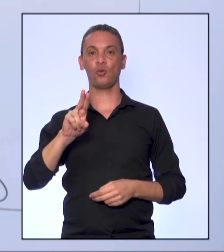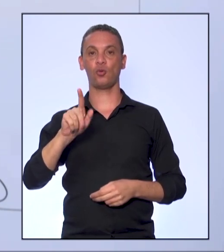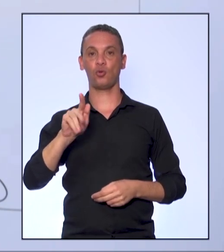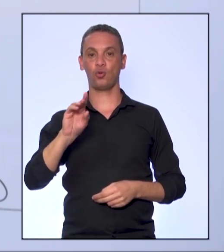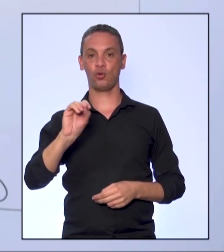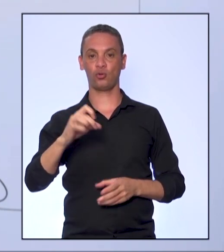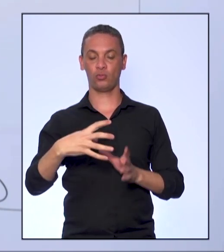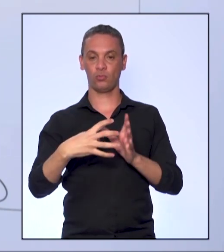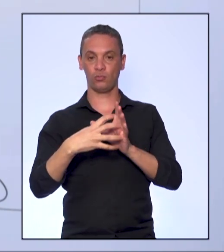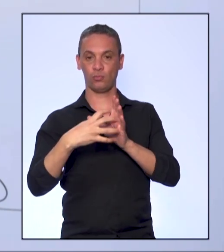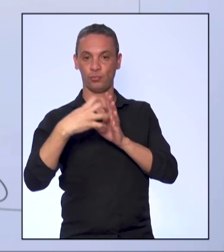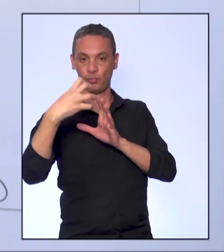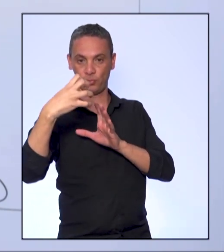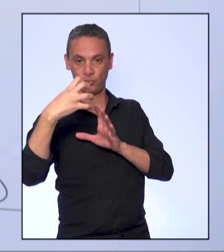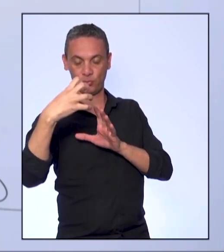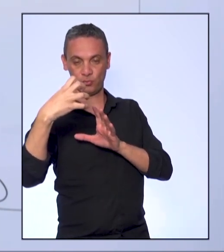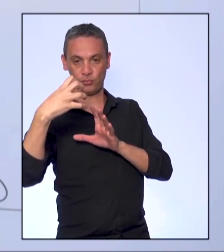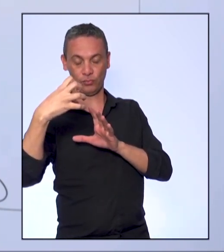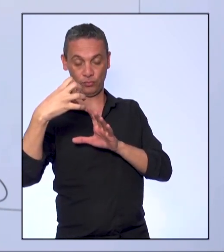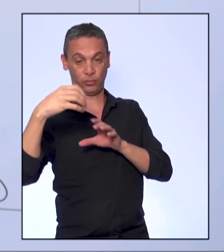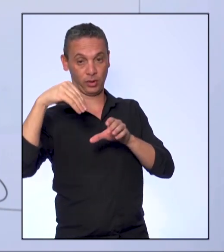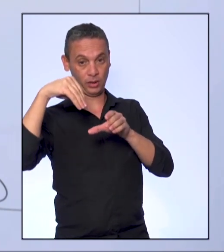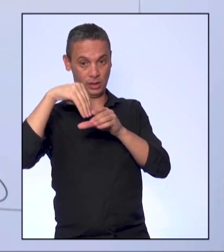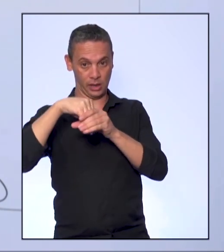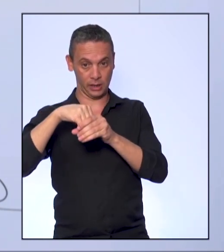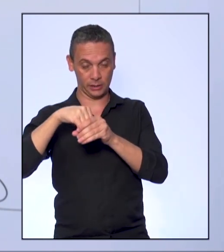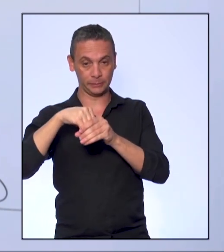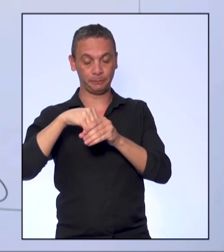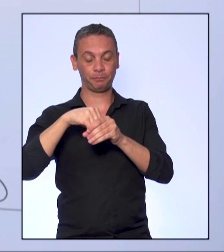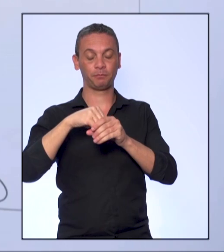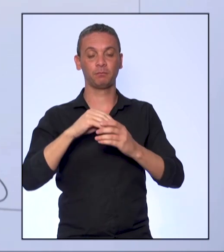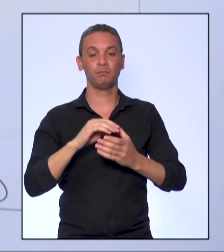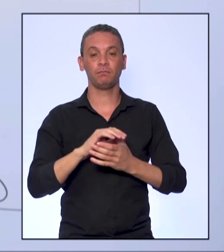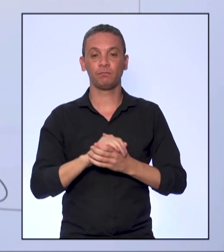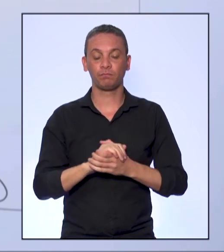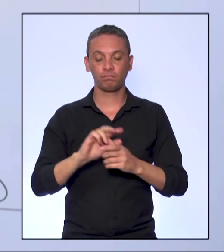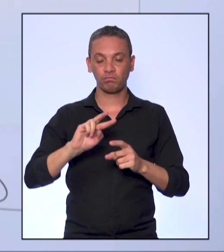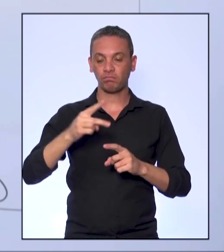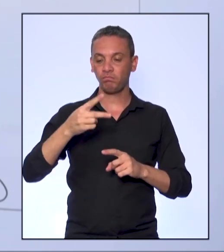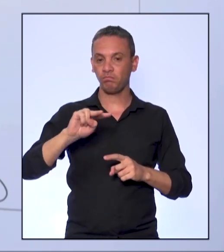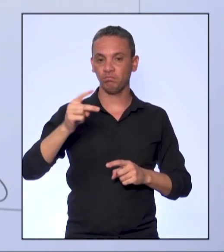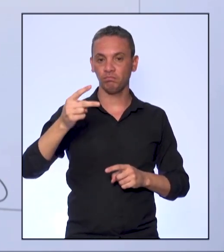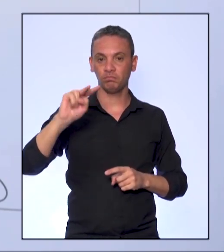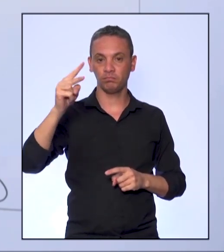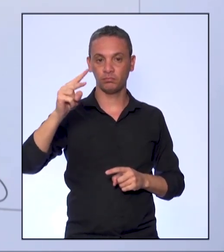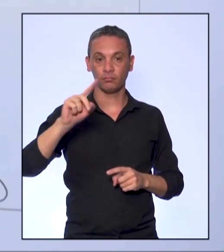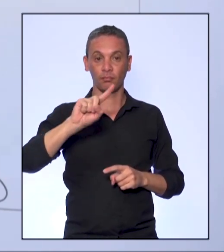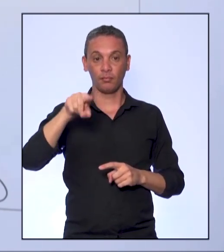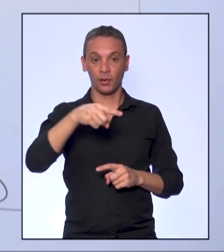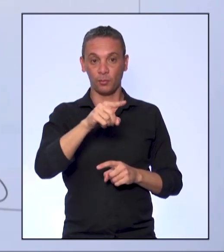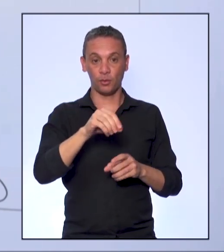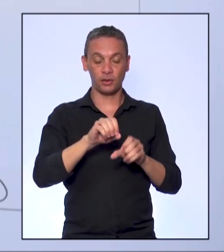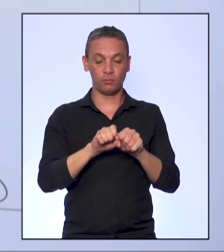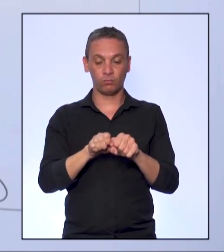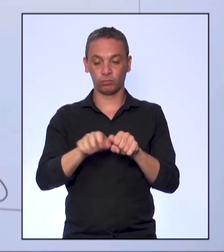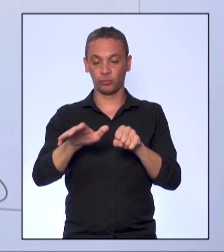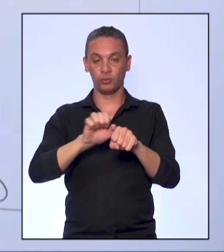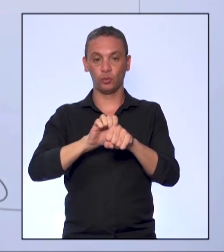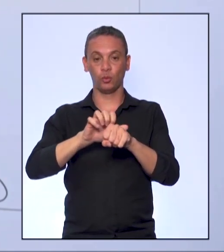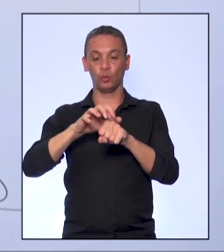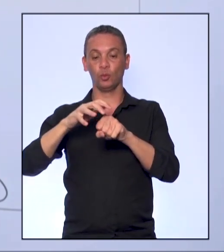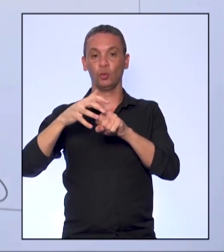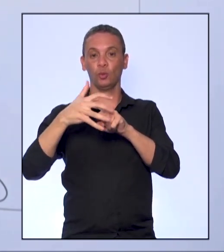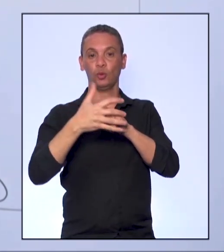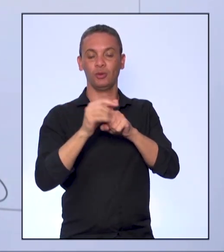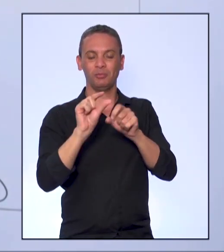endoplasmático rugoso, proteínas que são formadas aqui, formaram a replicação. E o retículo endoplasmático rugoso,